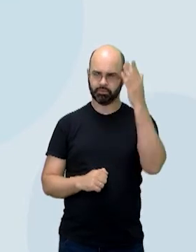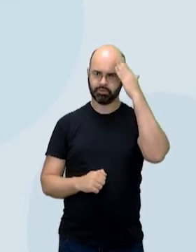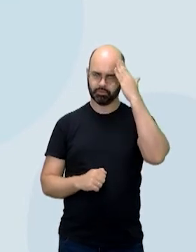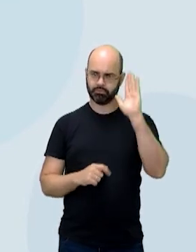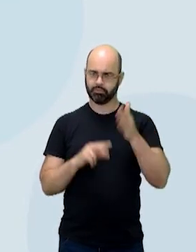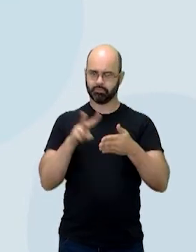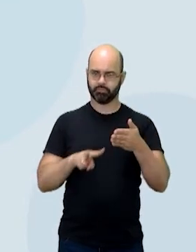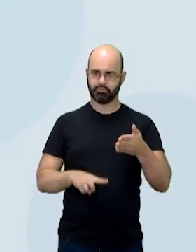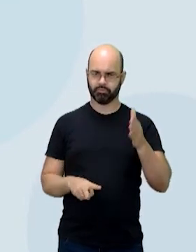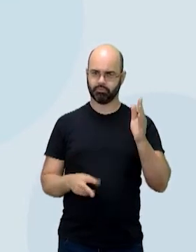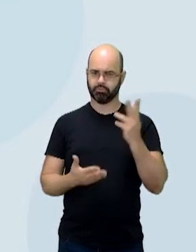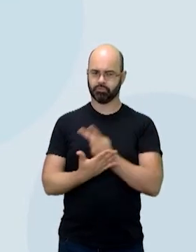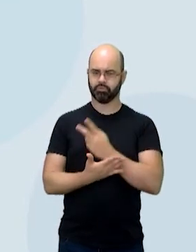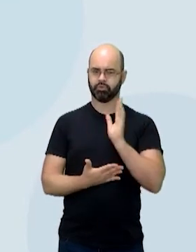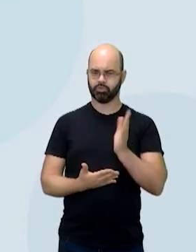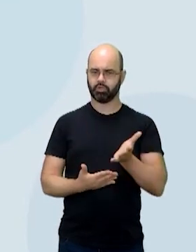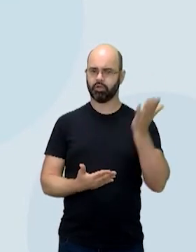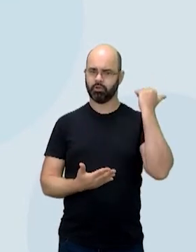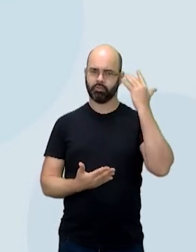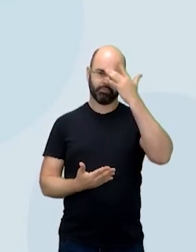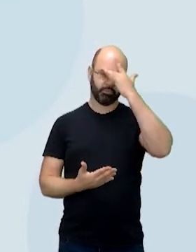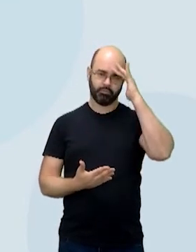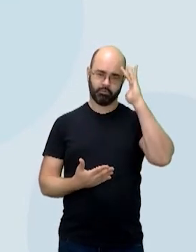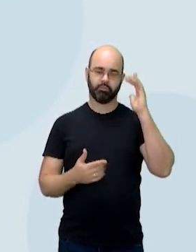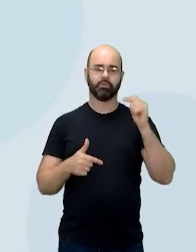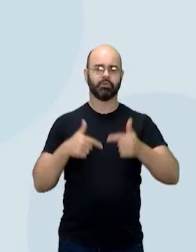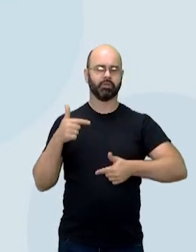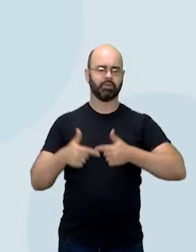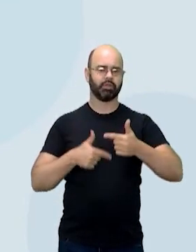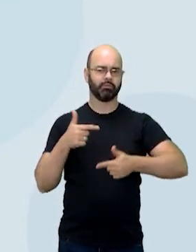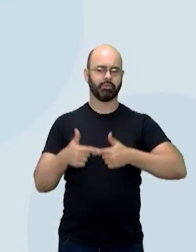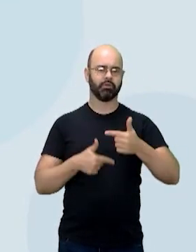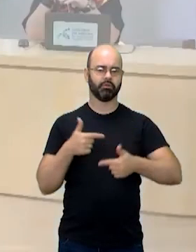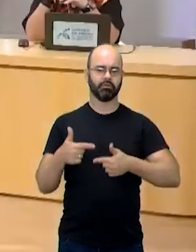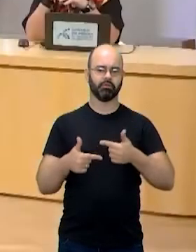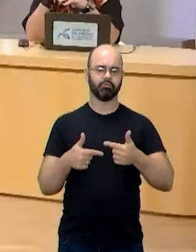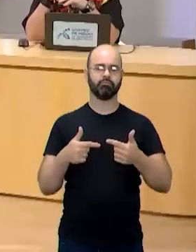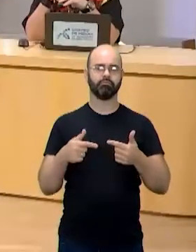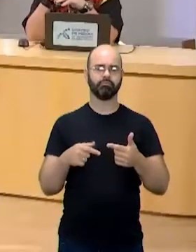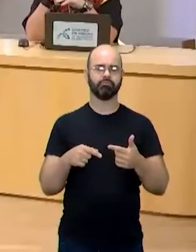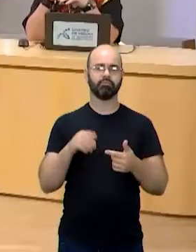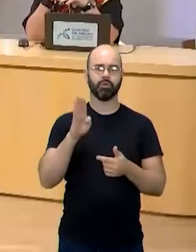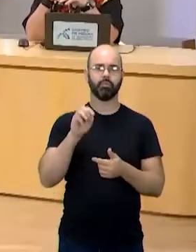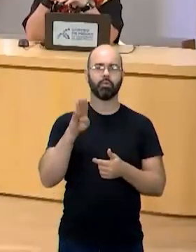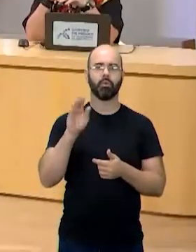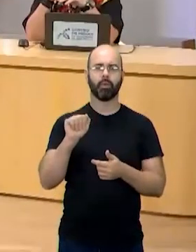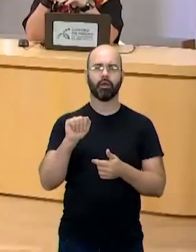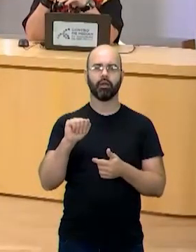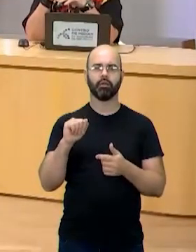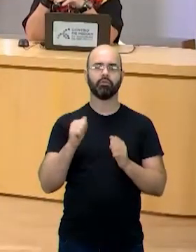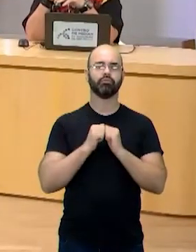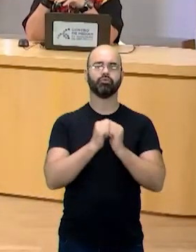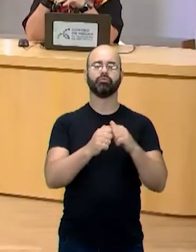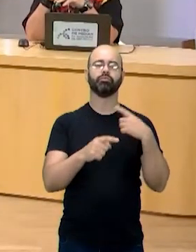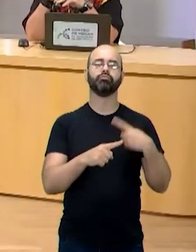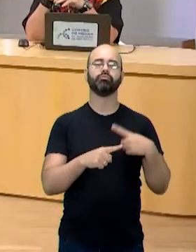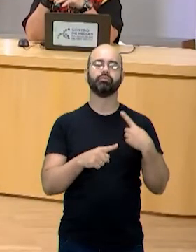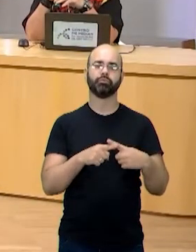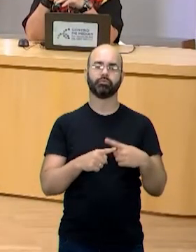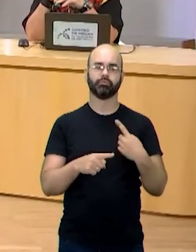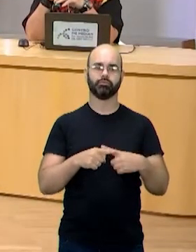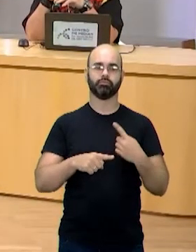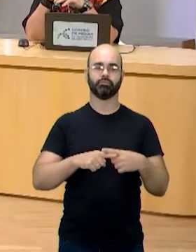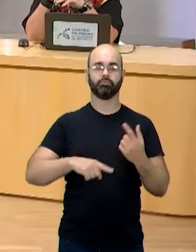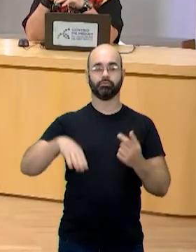ideia? Sabe o que aconteceu com o cara que estava armando a bomba? Foi junto. Ele foi junto. Foi junto. Porque ele era um sargento, né? Ele